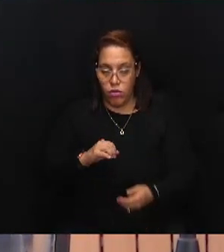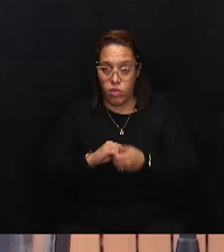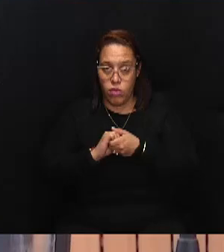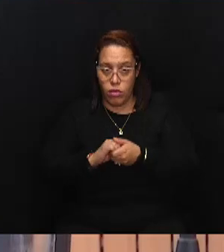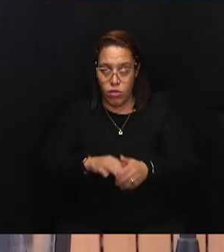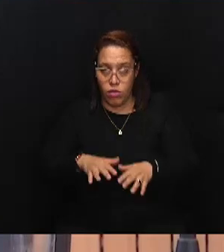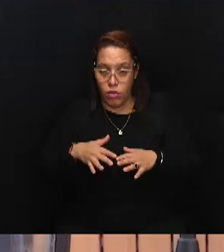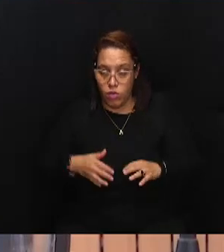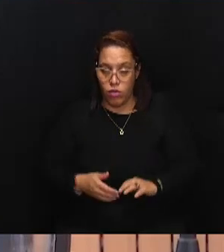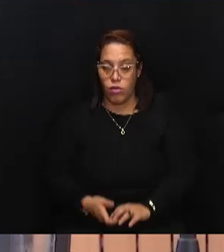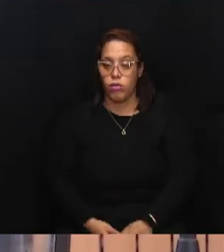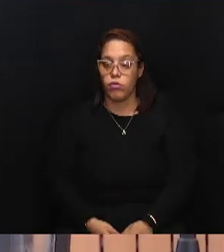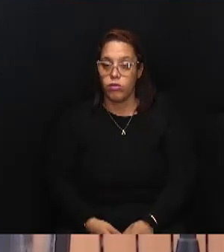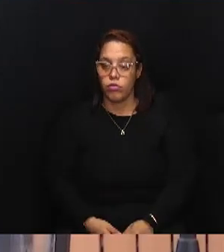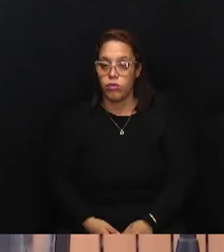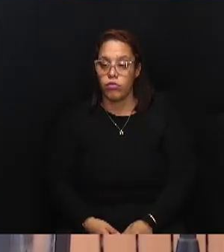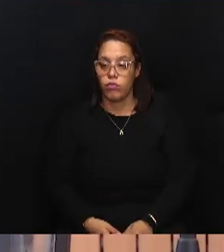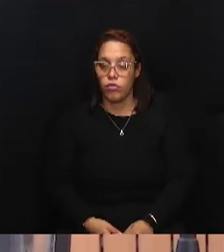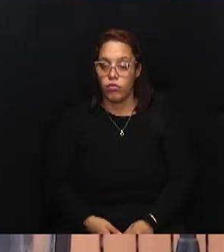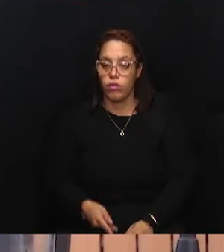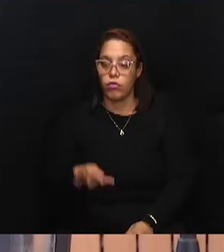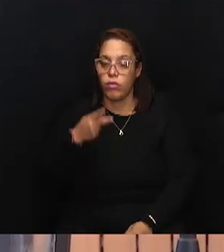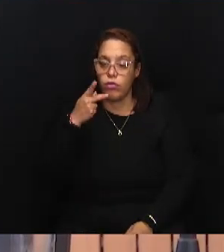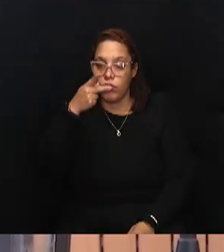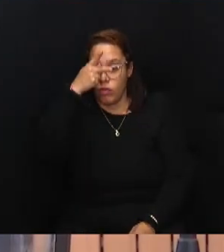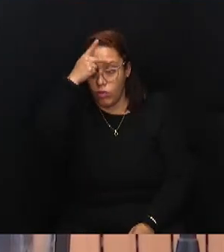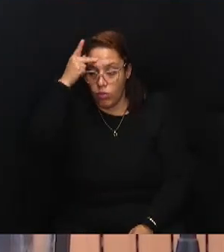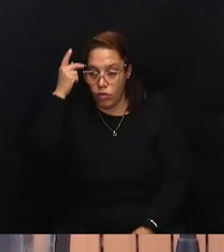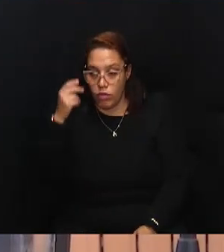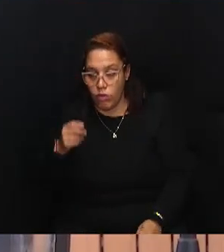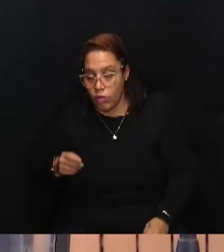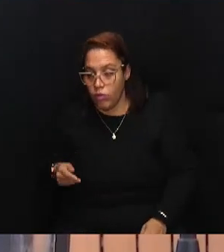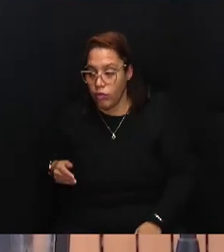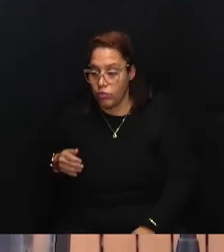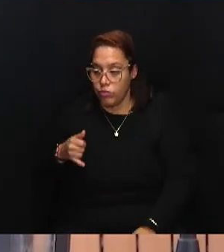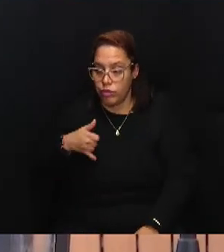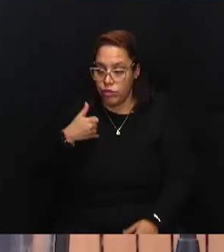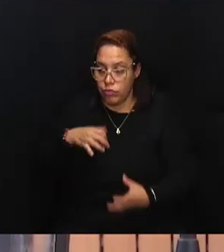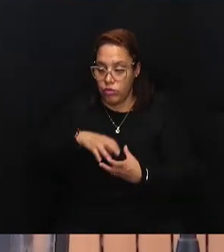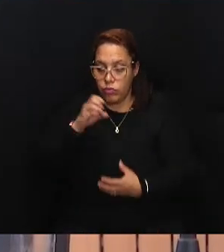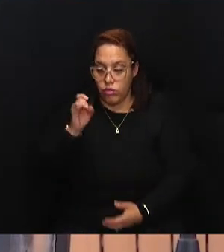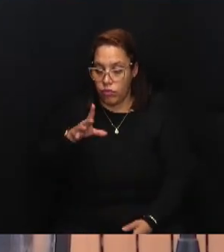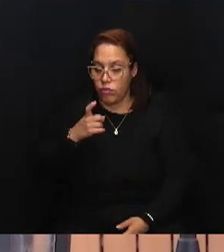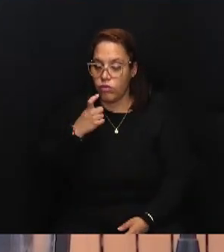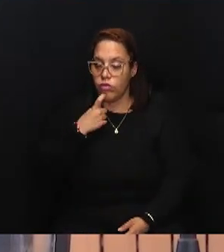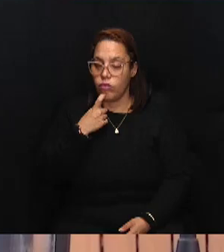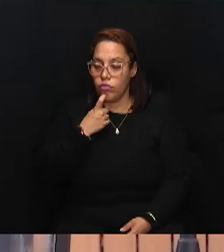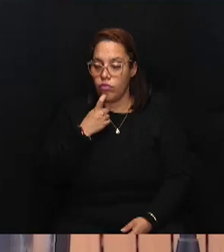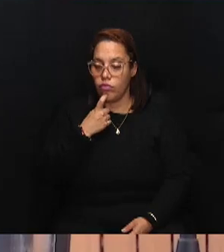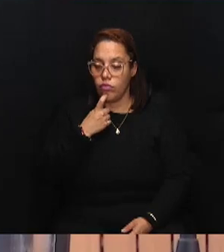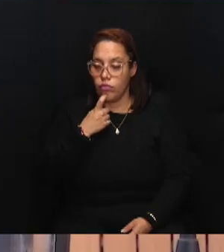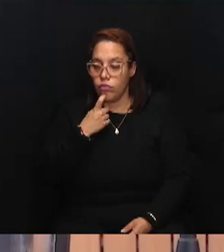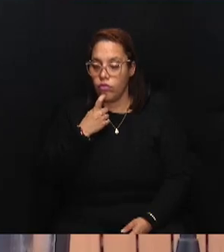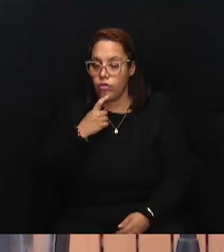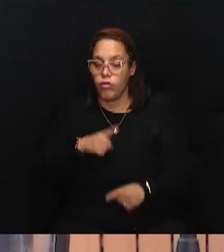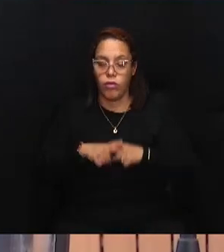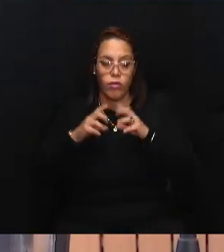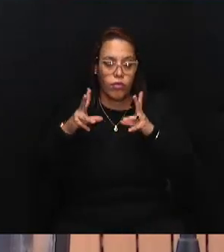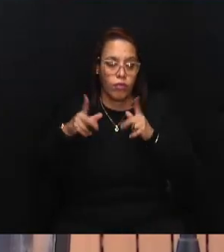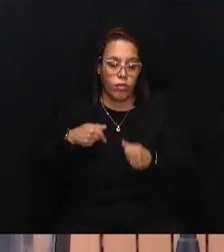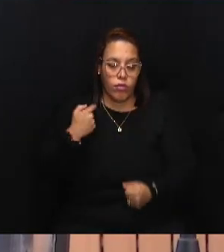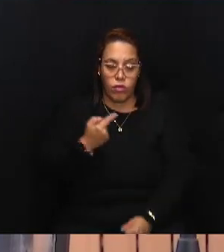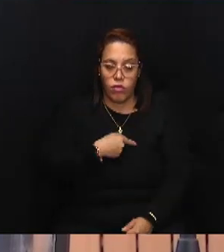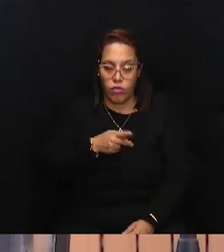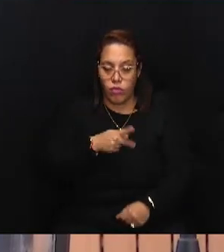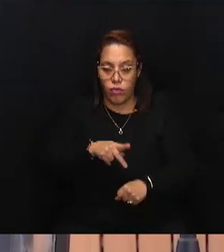audiência pública, dizendo que o idoso ele tem que ser reconhecido, não só na cidade de Campinas, mas em todo o nosso